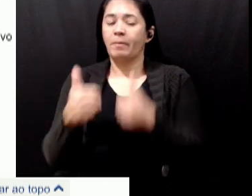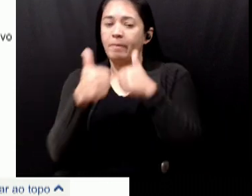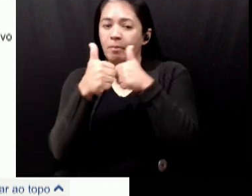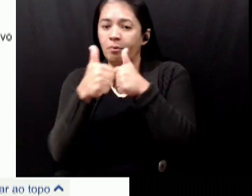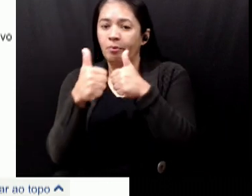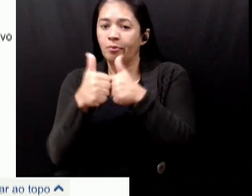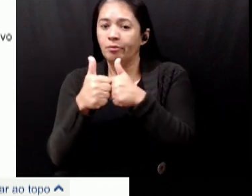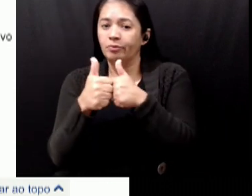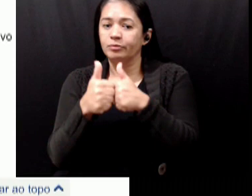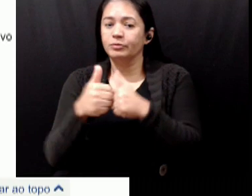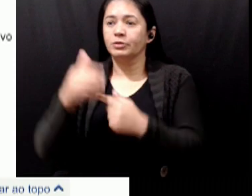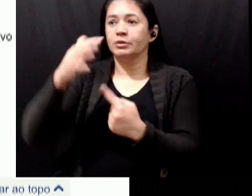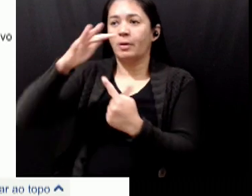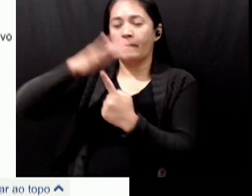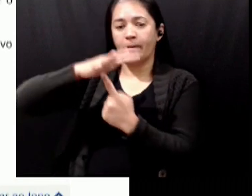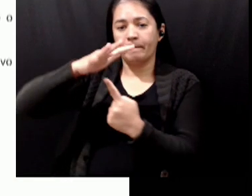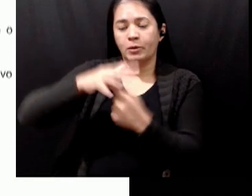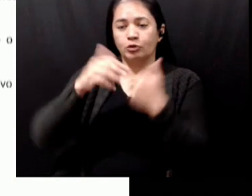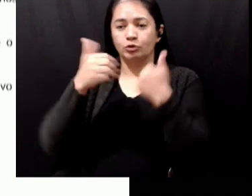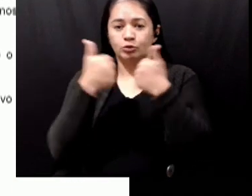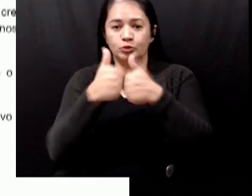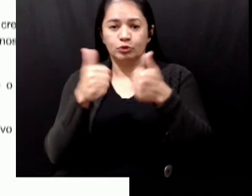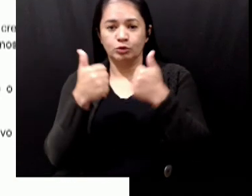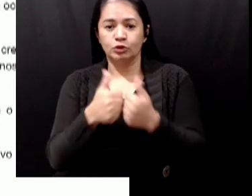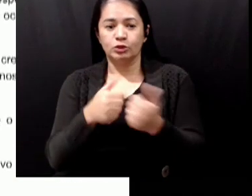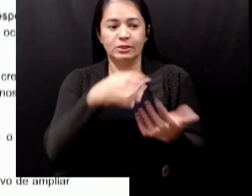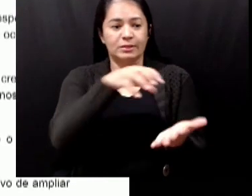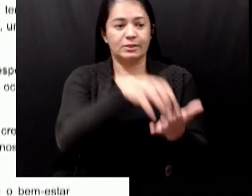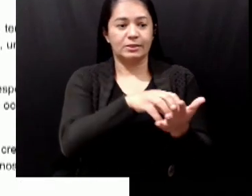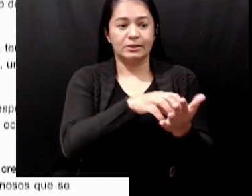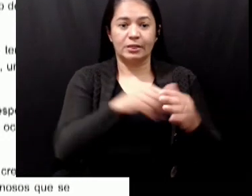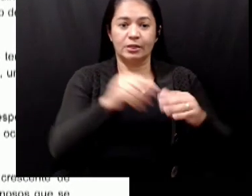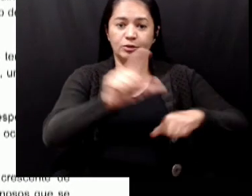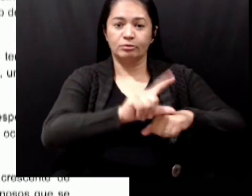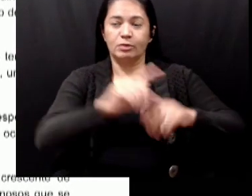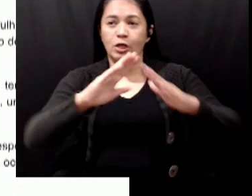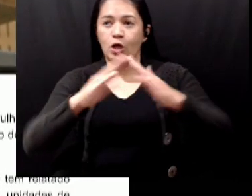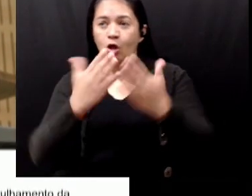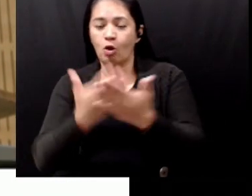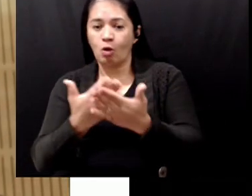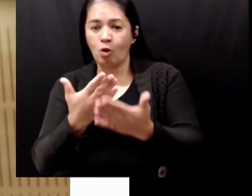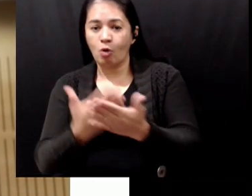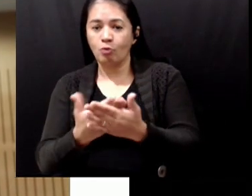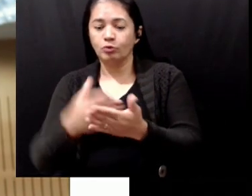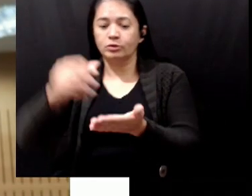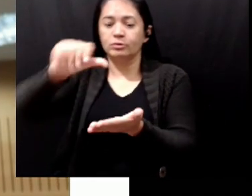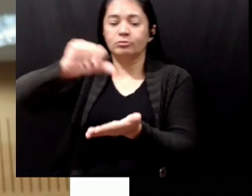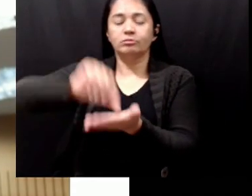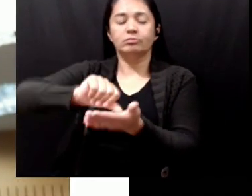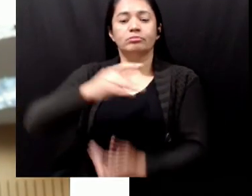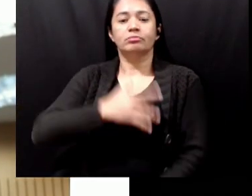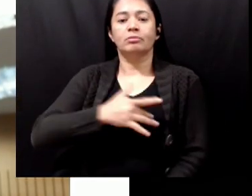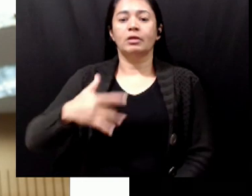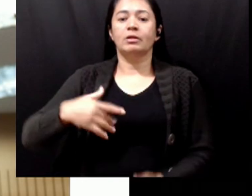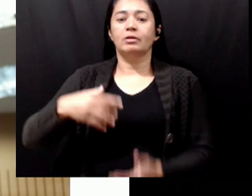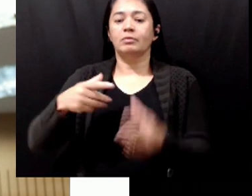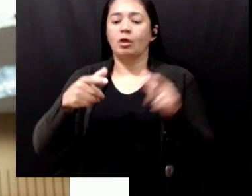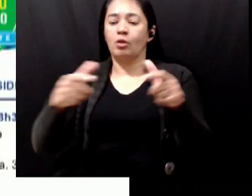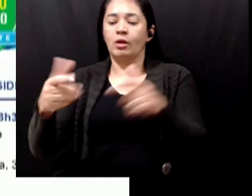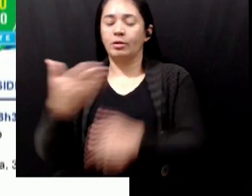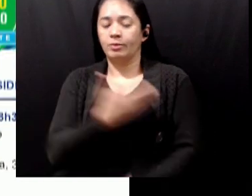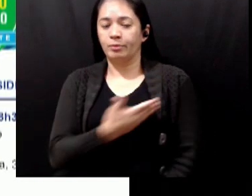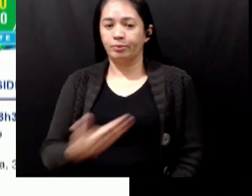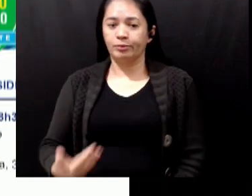ônibus, centros comerciais, escolas, unidades de saúde e espaços públicos. Então, se você vier